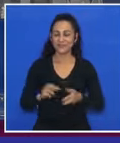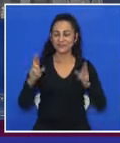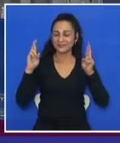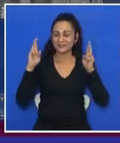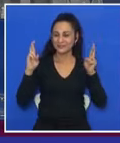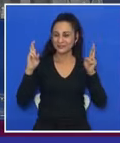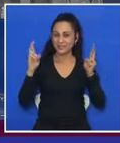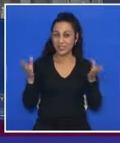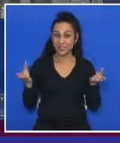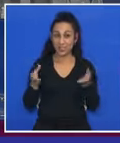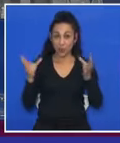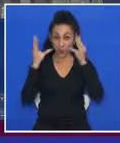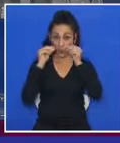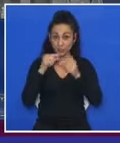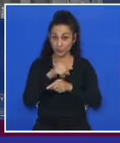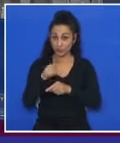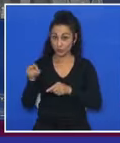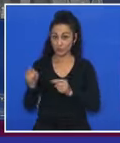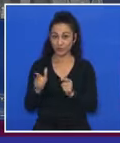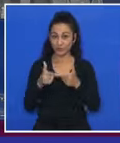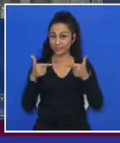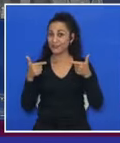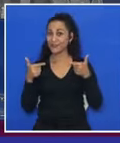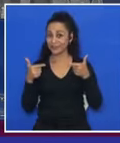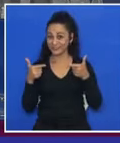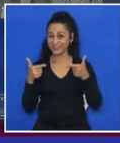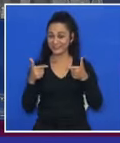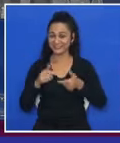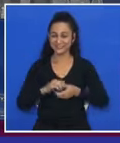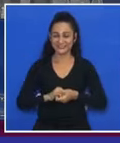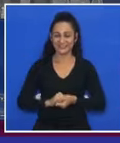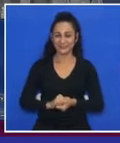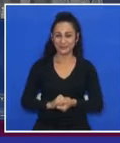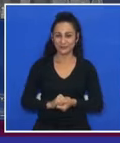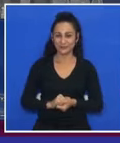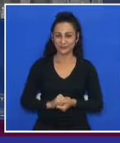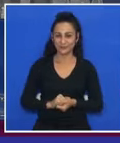Dedos cruzados, será que essa noite é a sua noite da sorte?